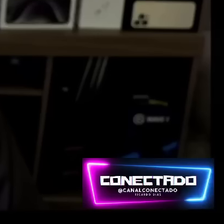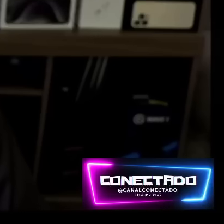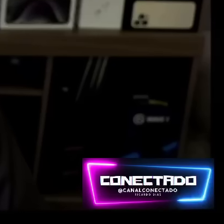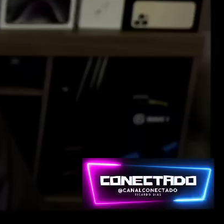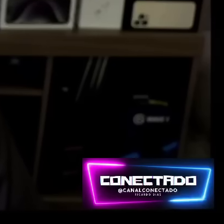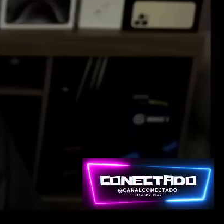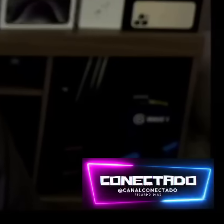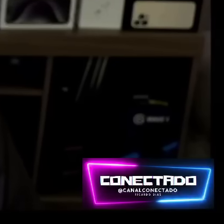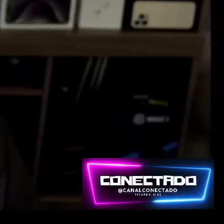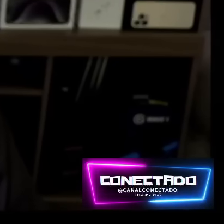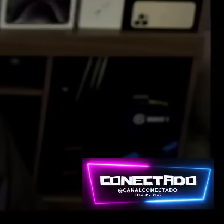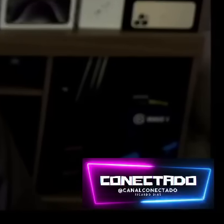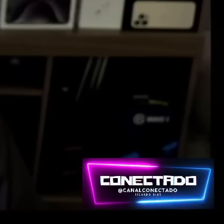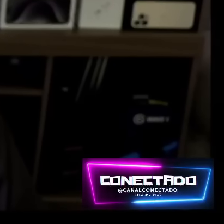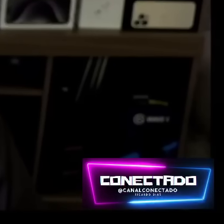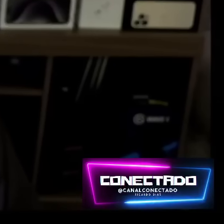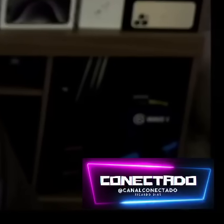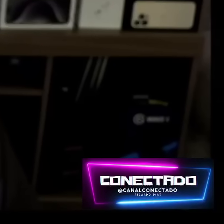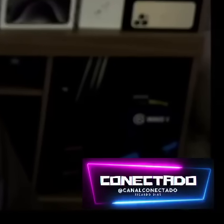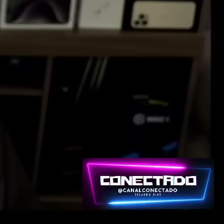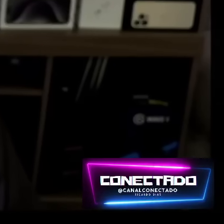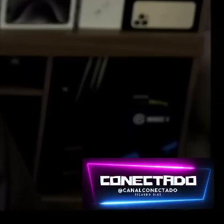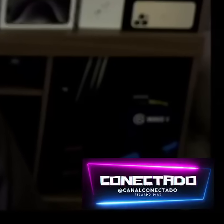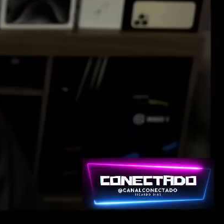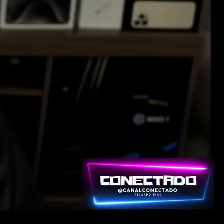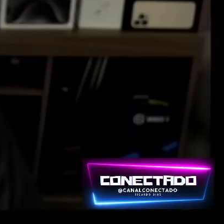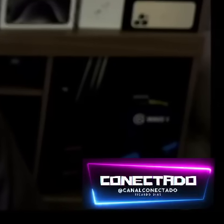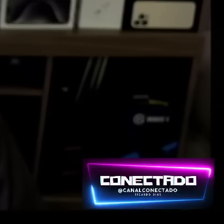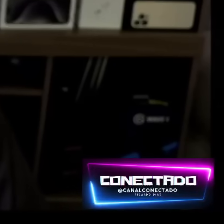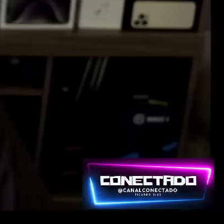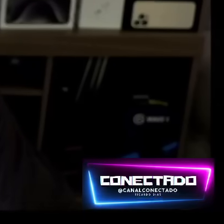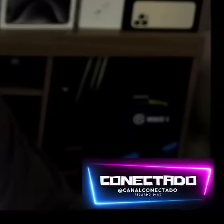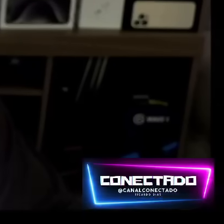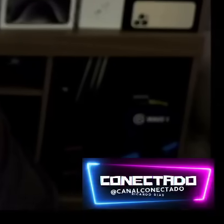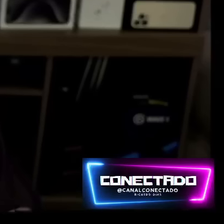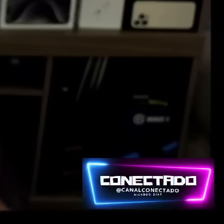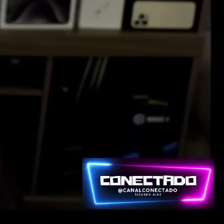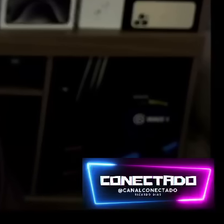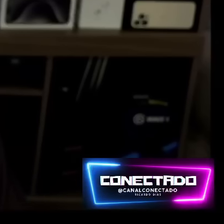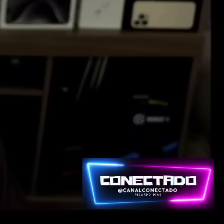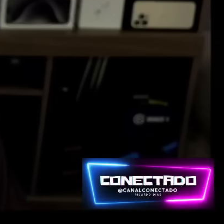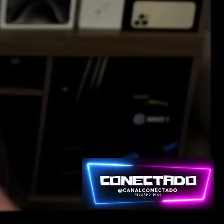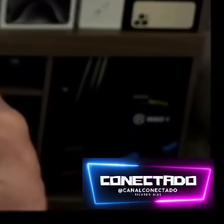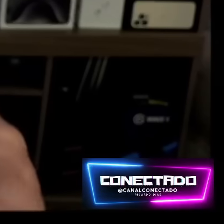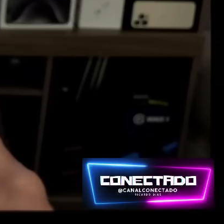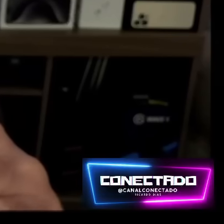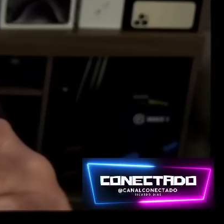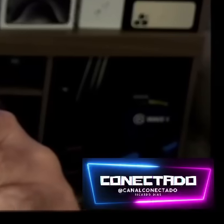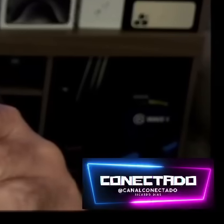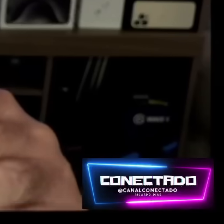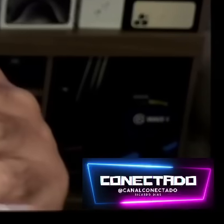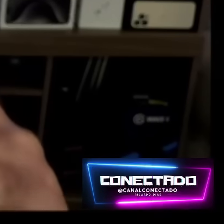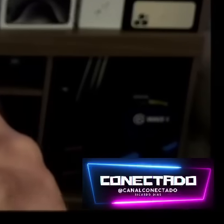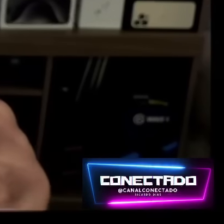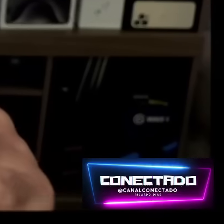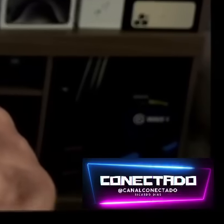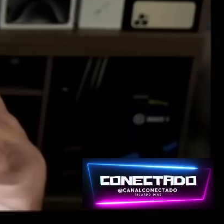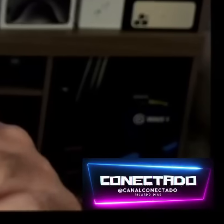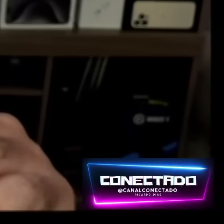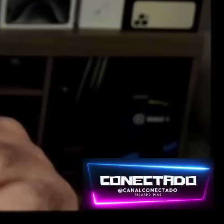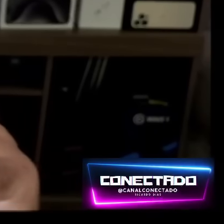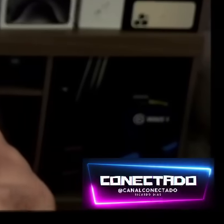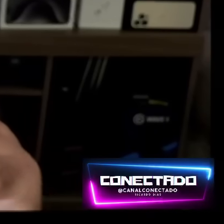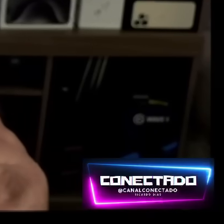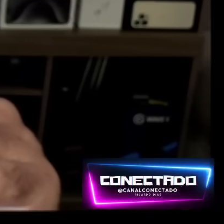assim. As mesmas leis que estão fora das redes estão dentro das redes. Então, isso é uma falácia pra poder